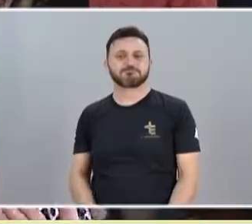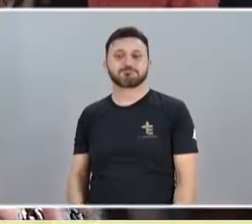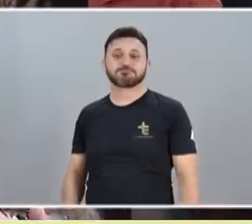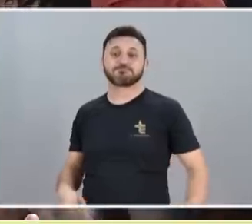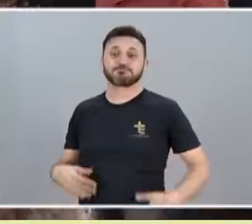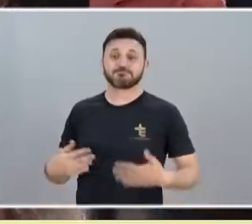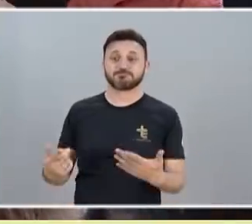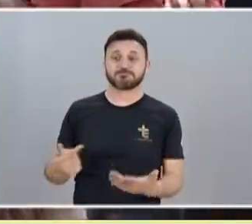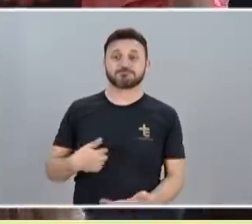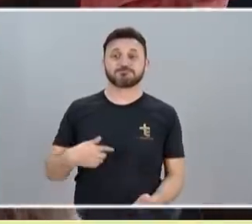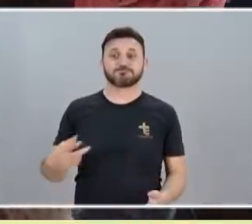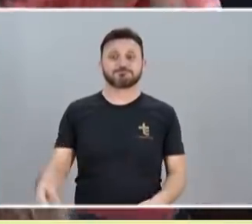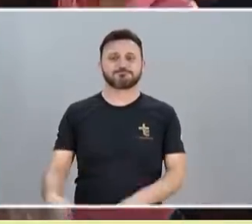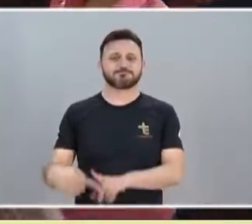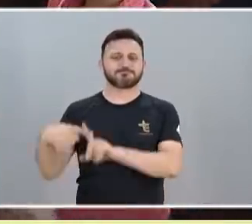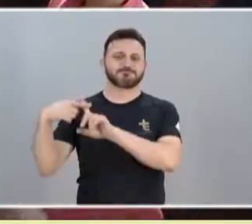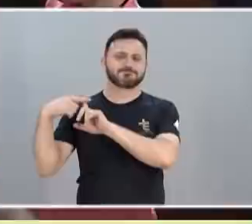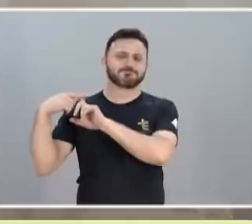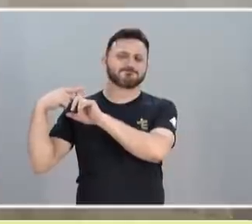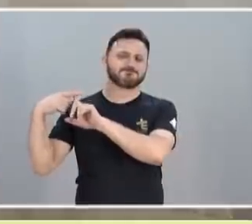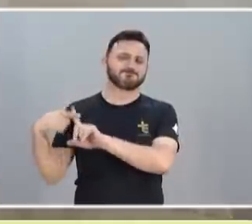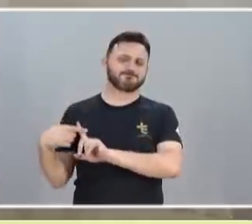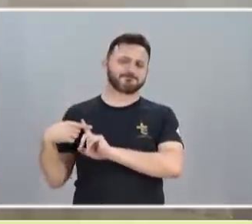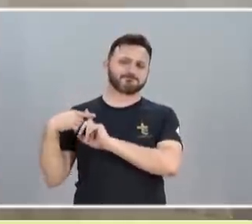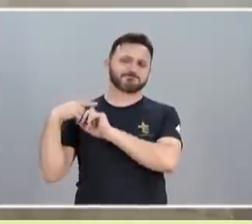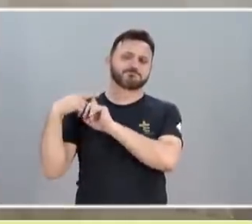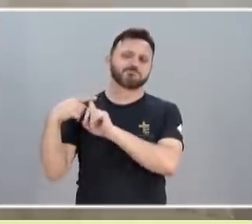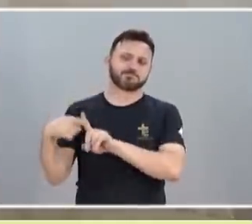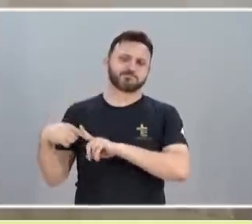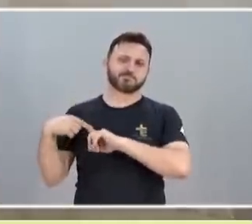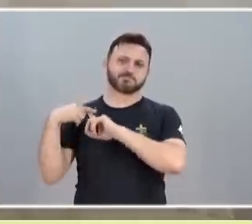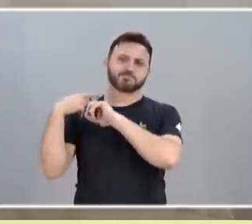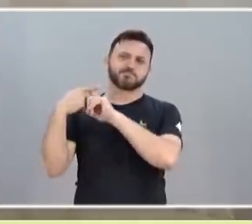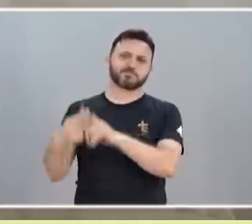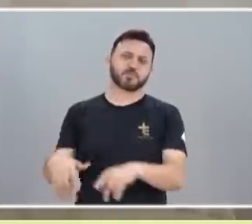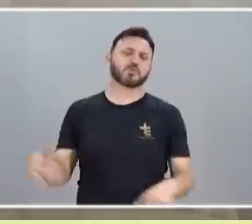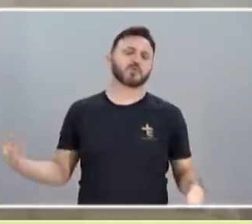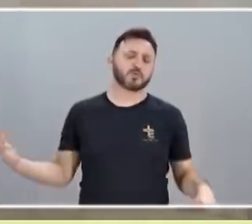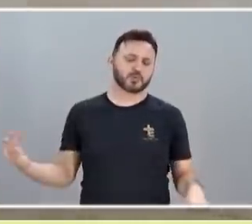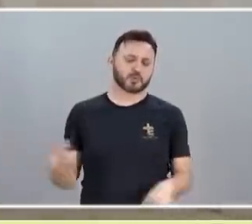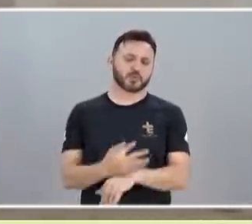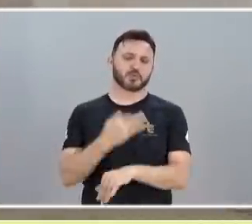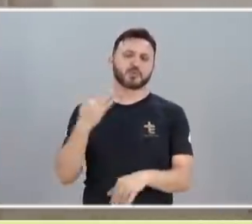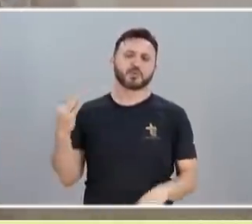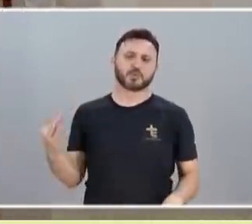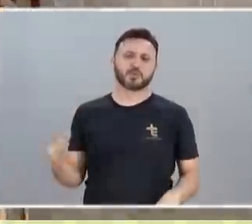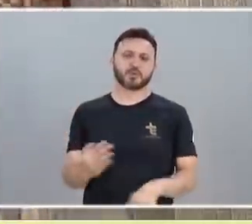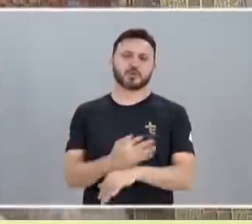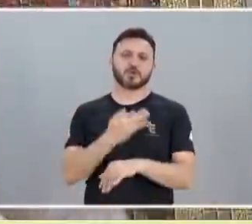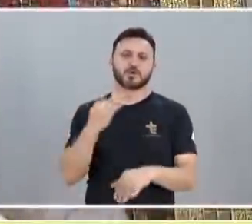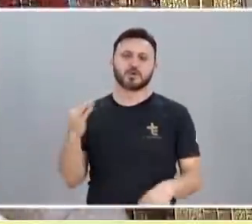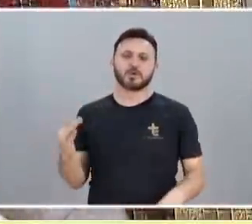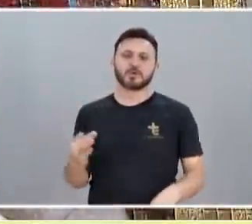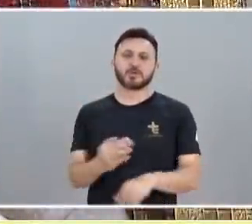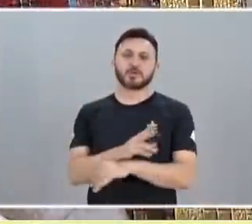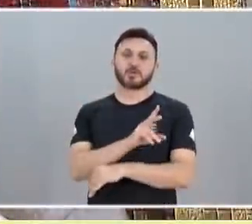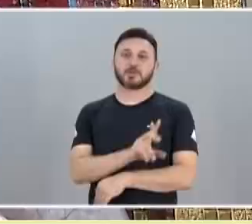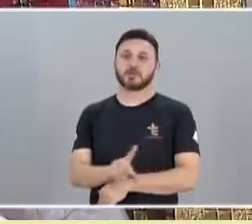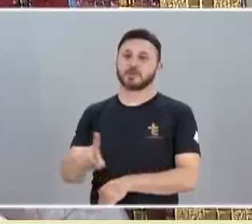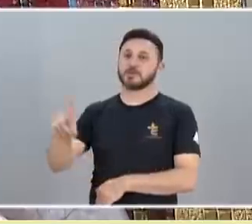levantar, e quando a cruz pesar, faz-me resistir. Eu tô sentindo